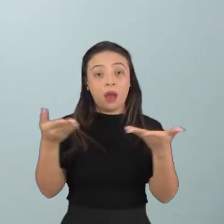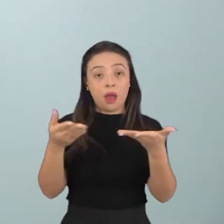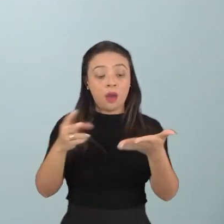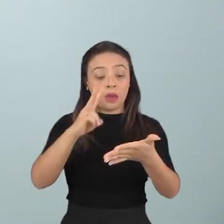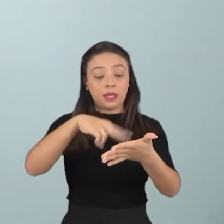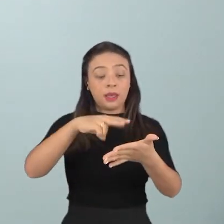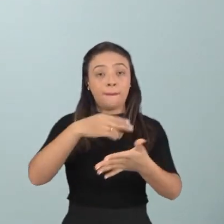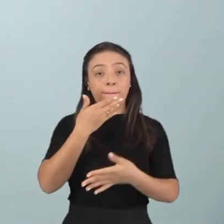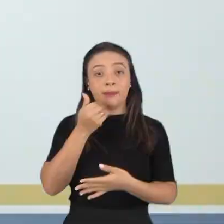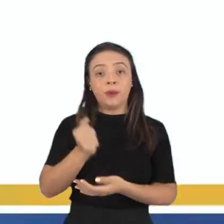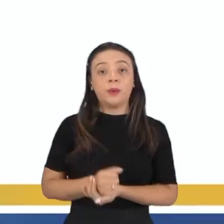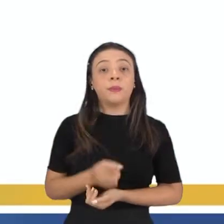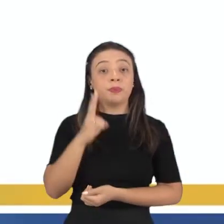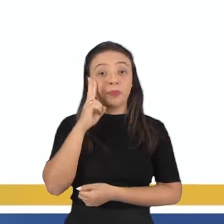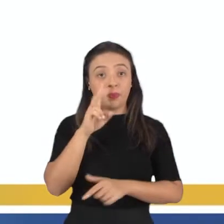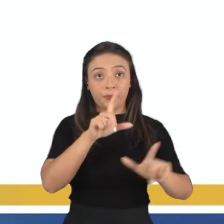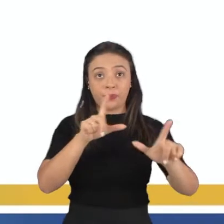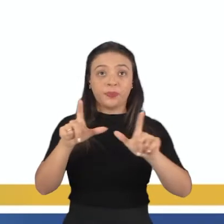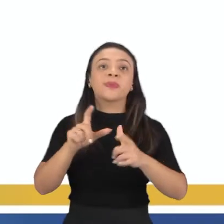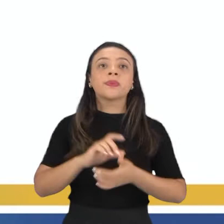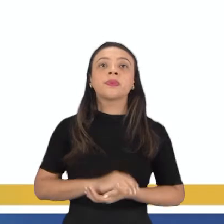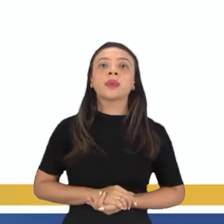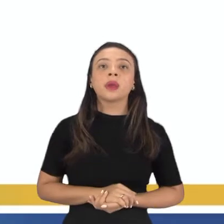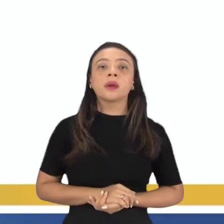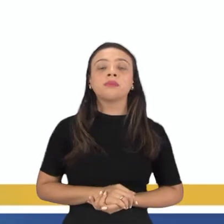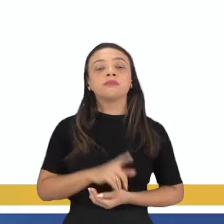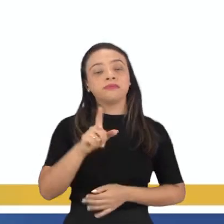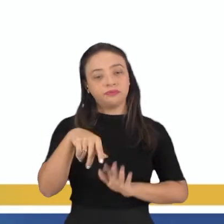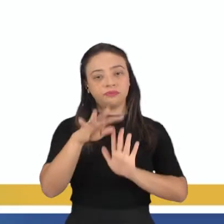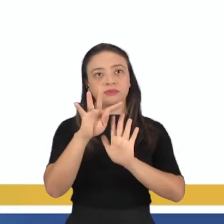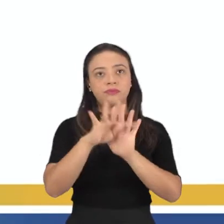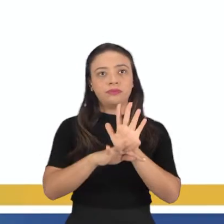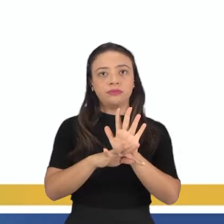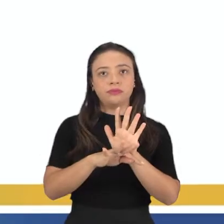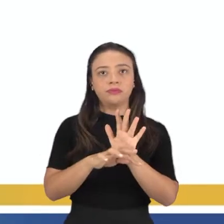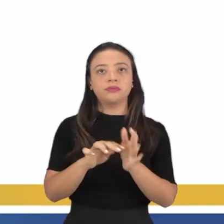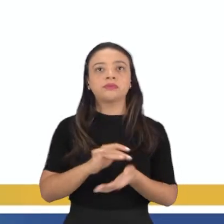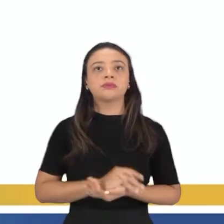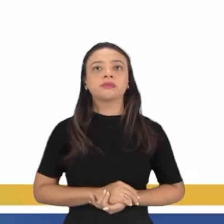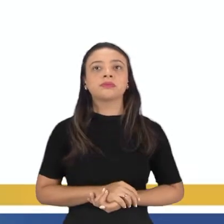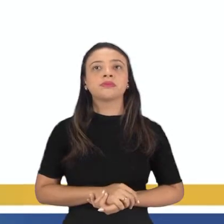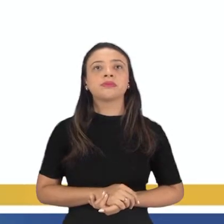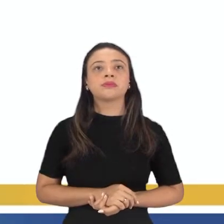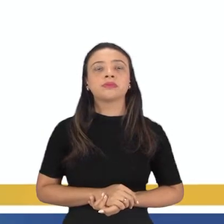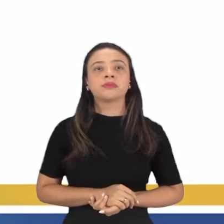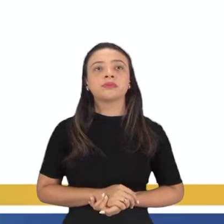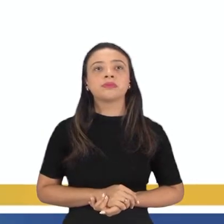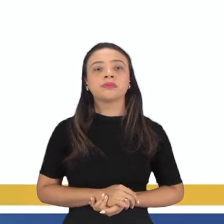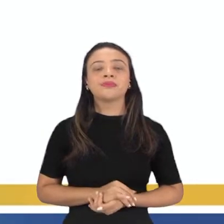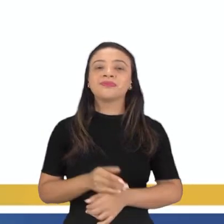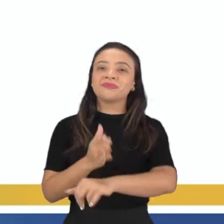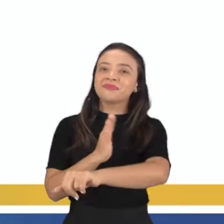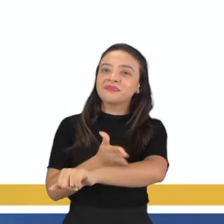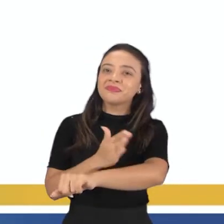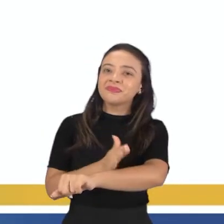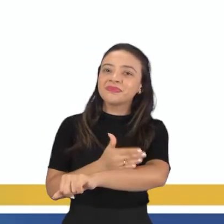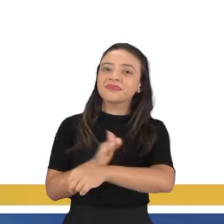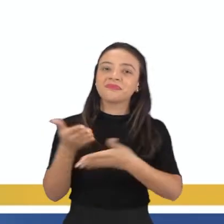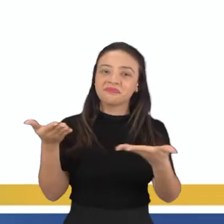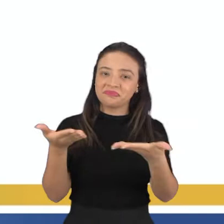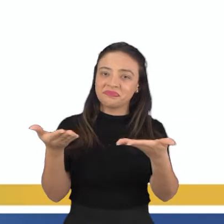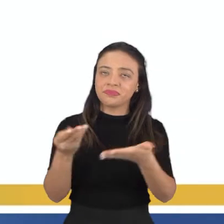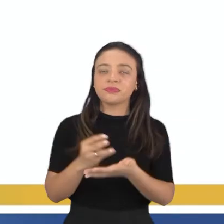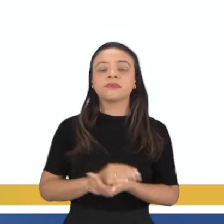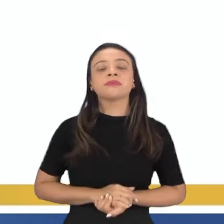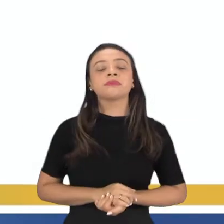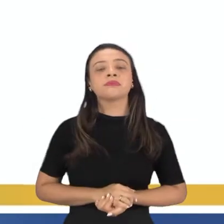texto acompanha aí comigo na tela aí bom então esse é o texto exercises in é o nosso conteúdo de que a gente vai